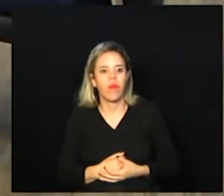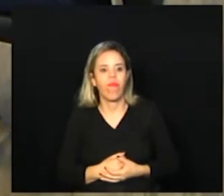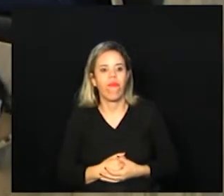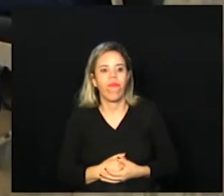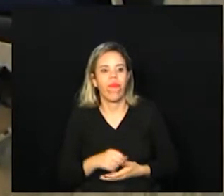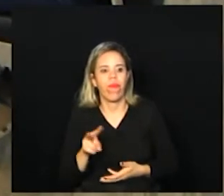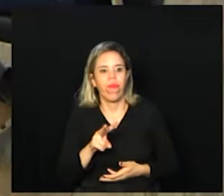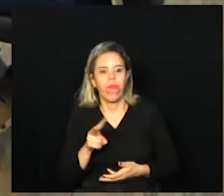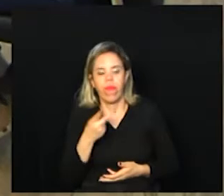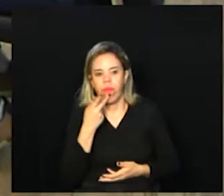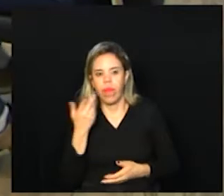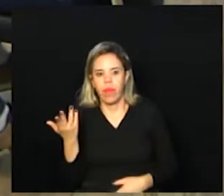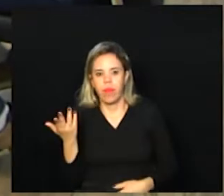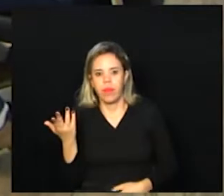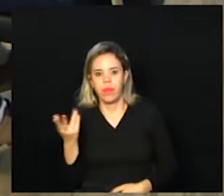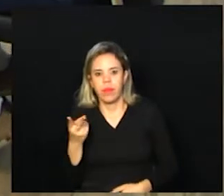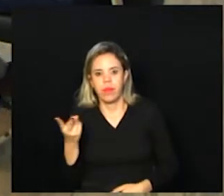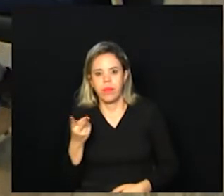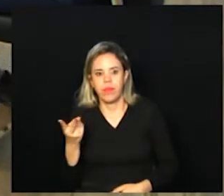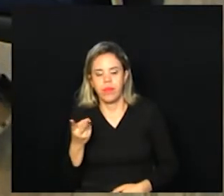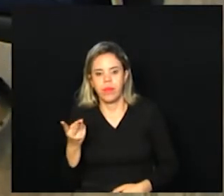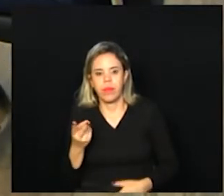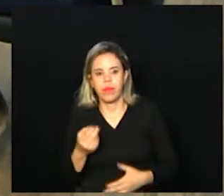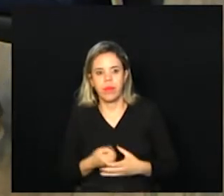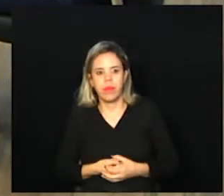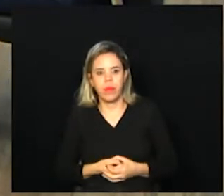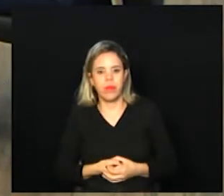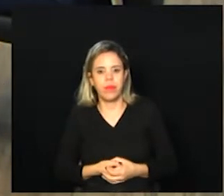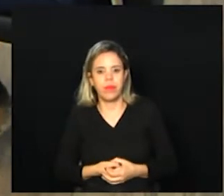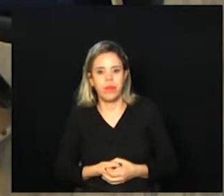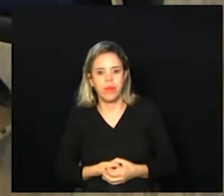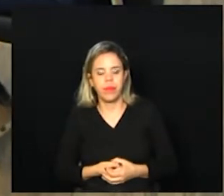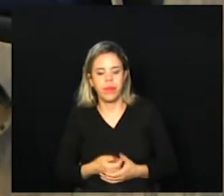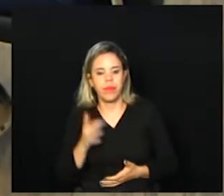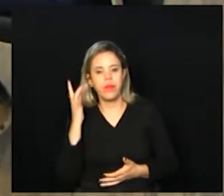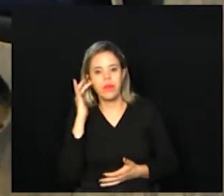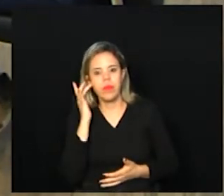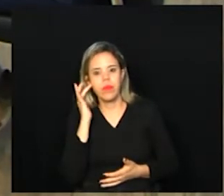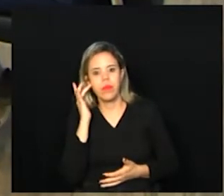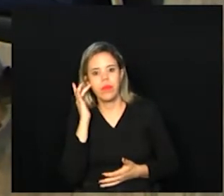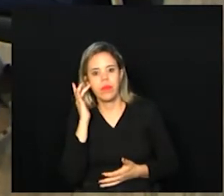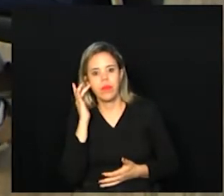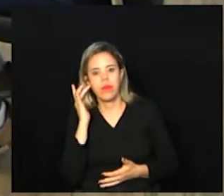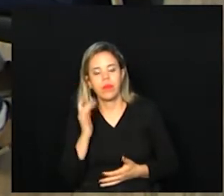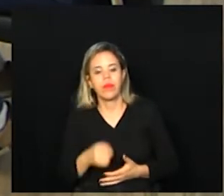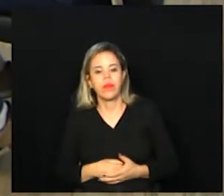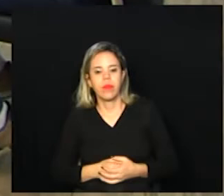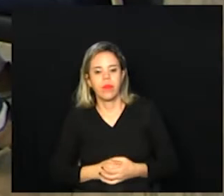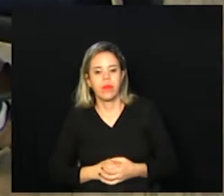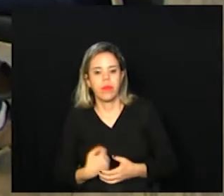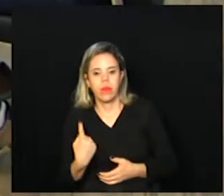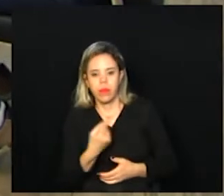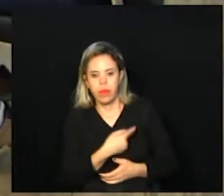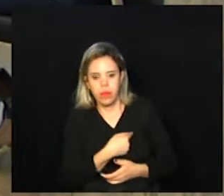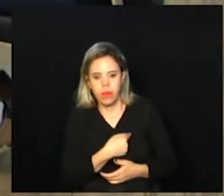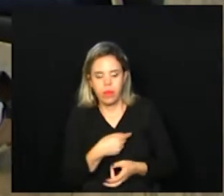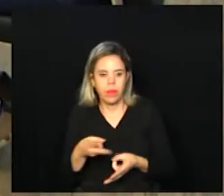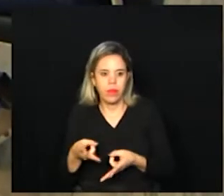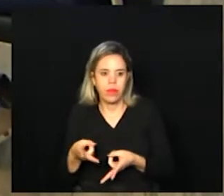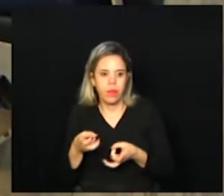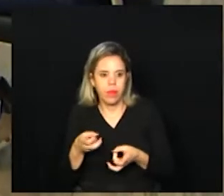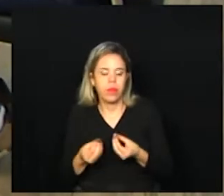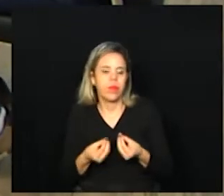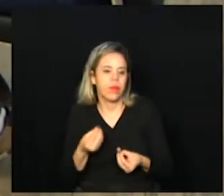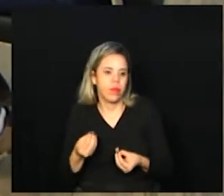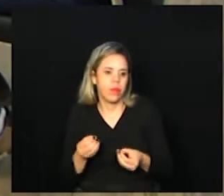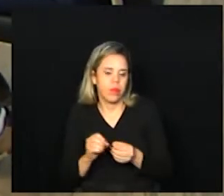vocês duas. Pergunta para mim? Para vocês duas. Olha, eu acho que a gente precisa ver como é que